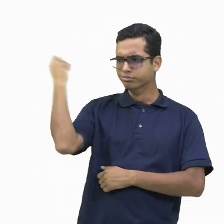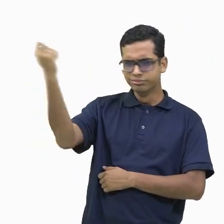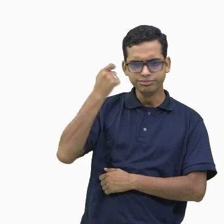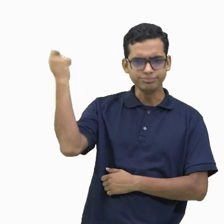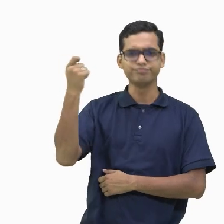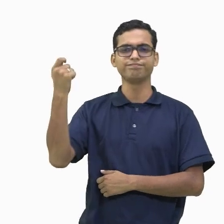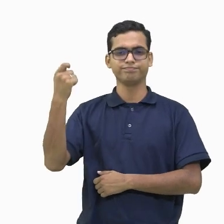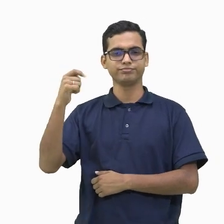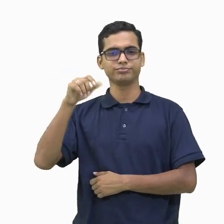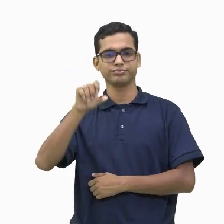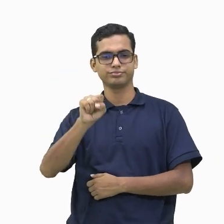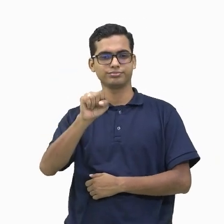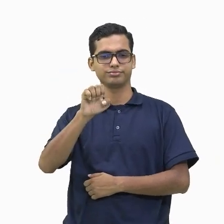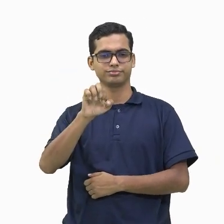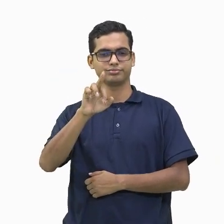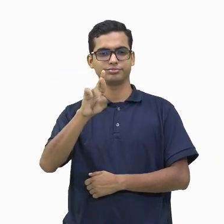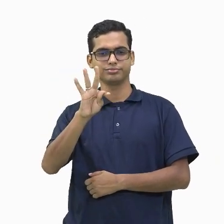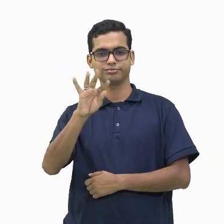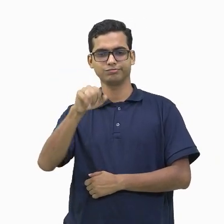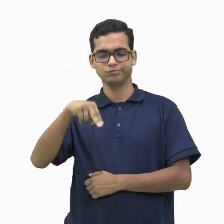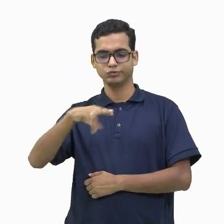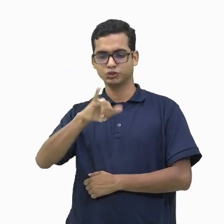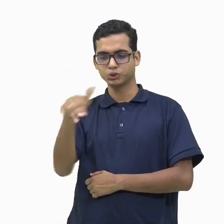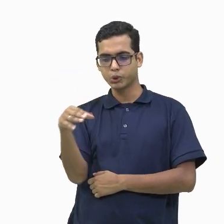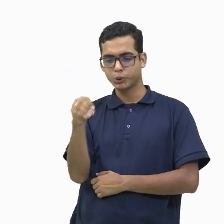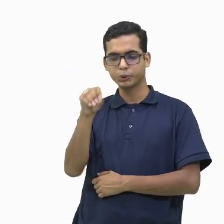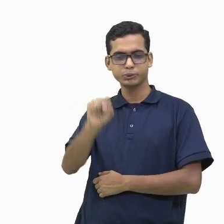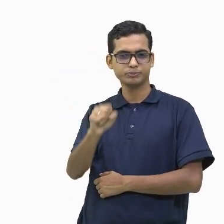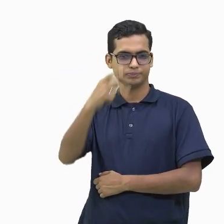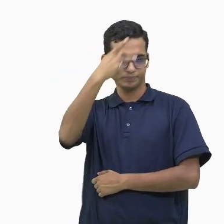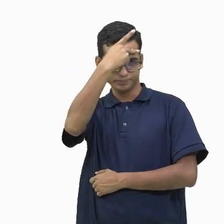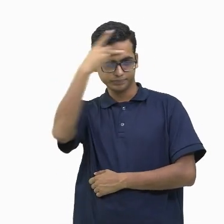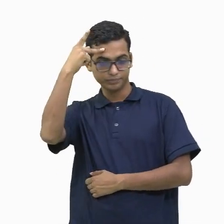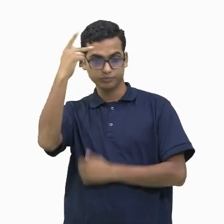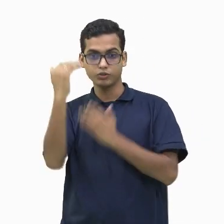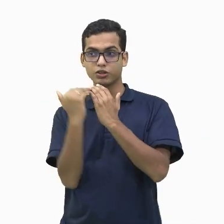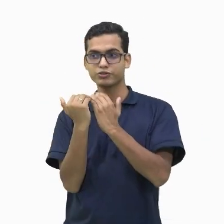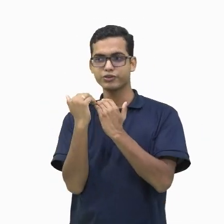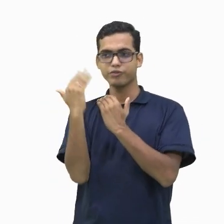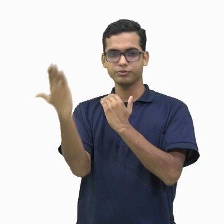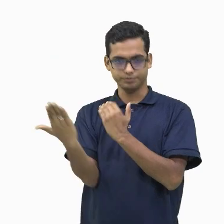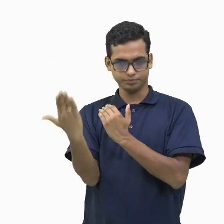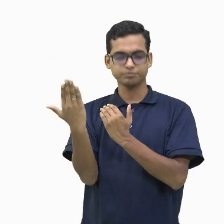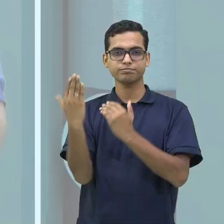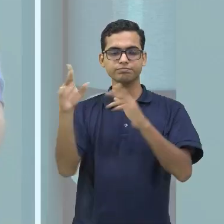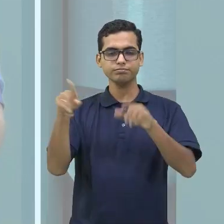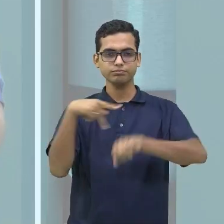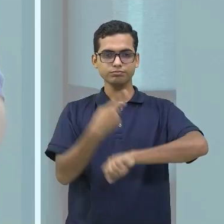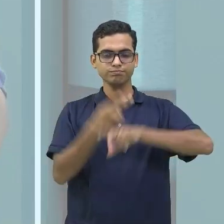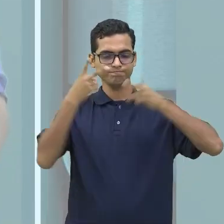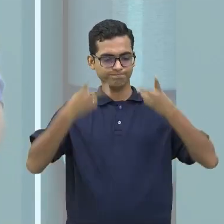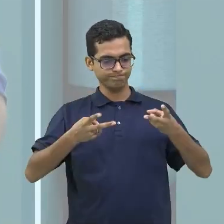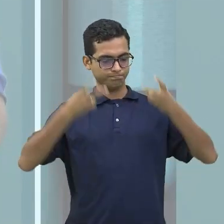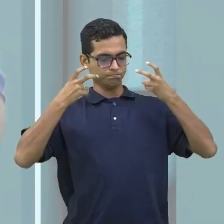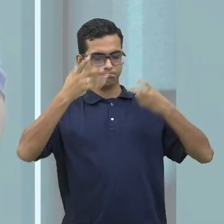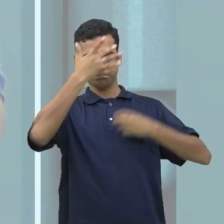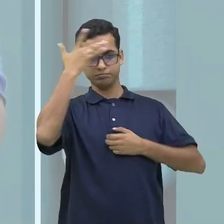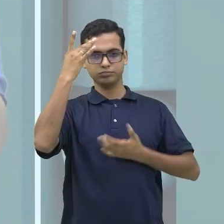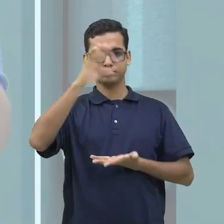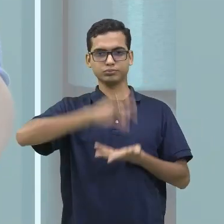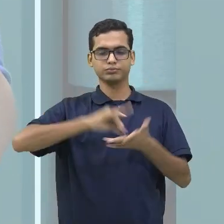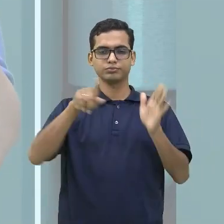como pessoas externas, mas aí no meio do caminho ele se insere, ele se reconhece como um sertanejo. Então faz